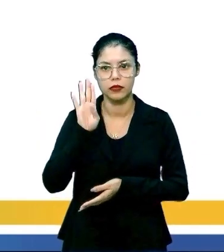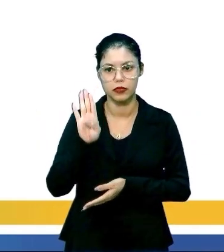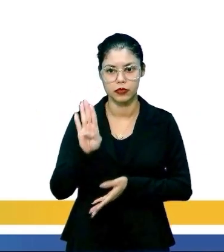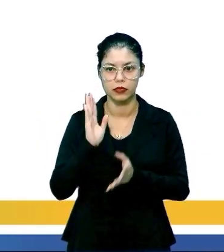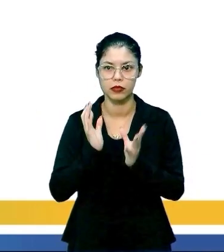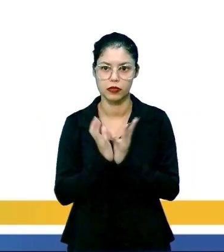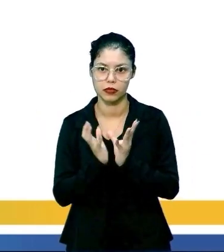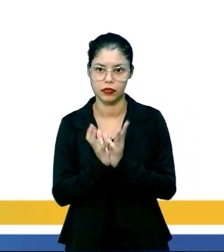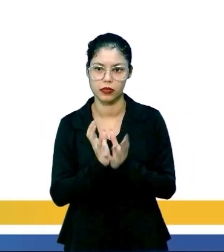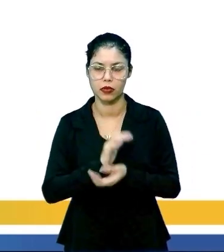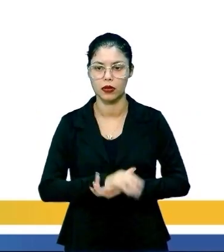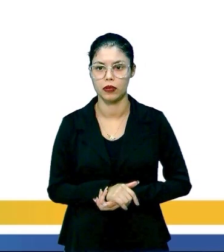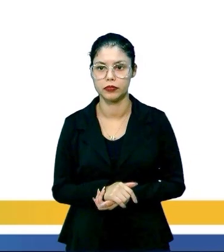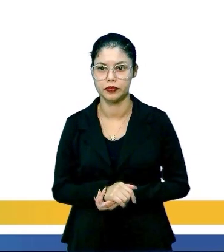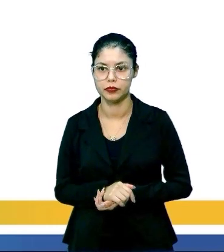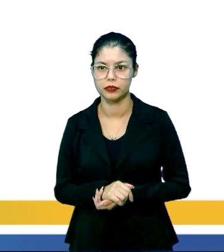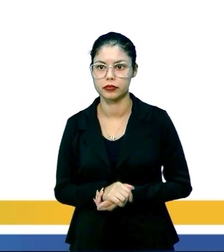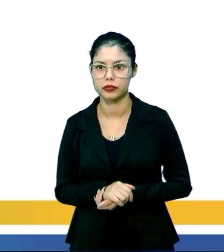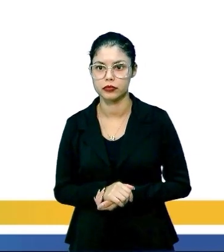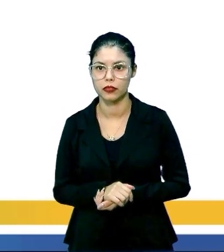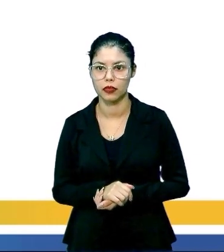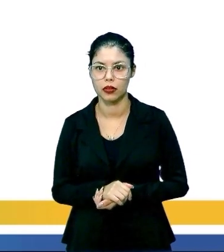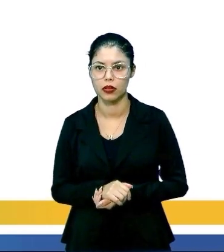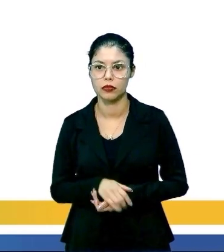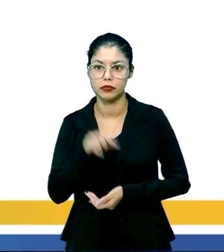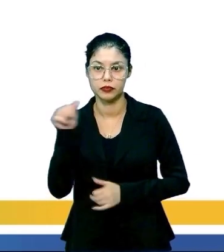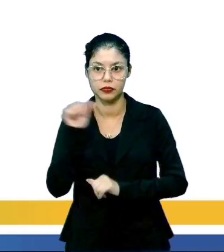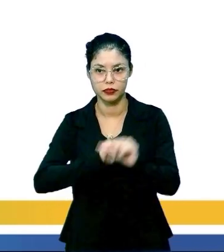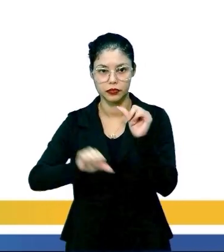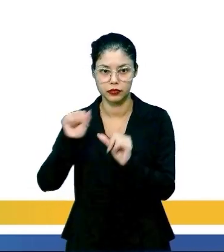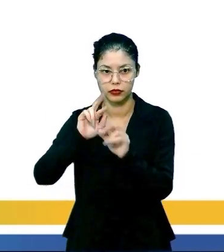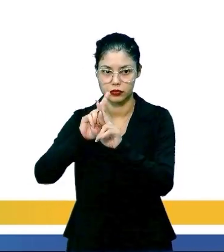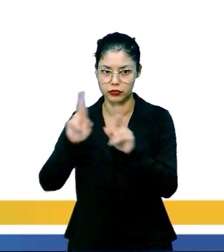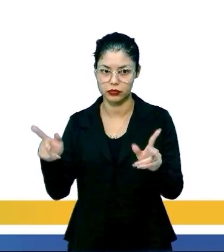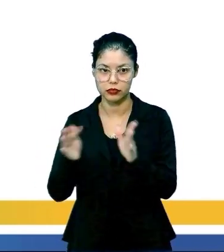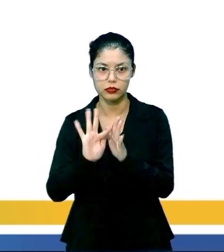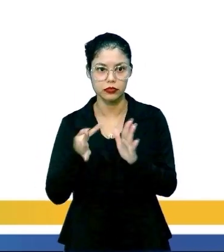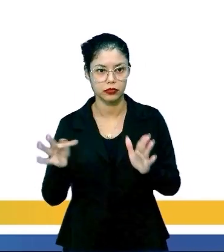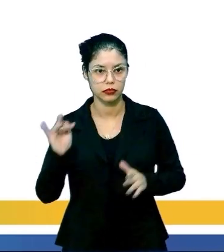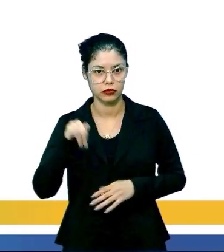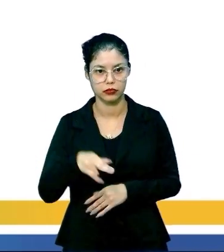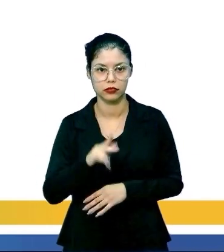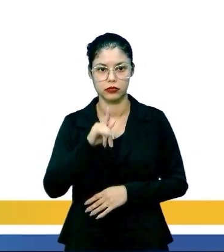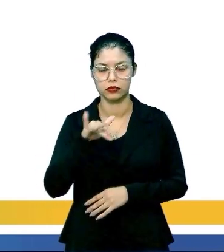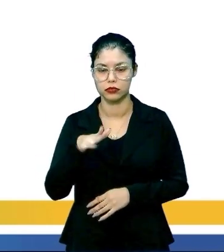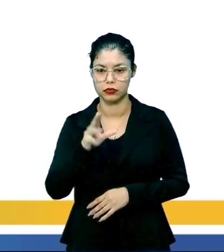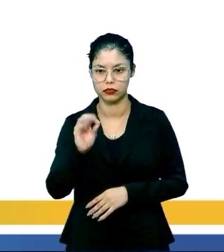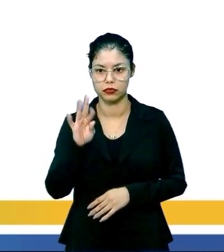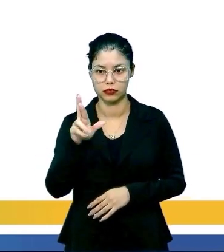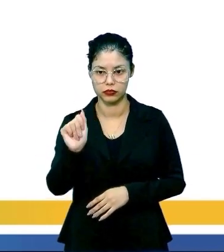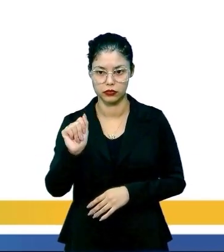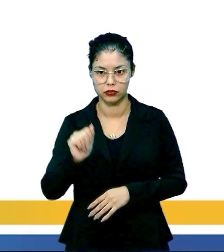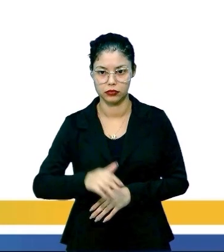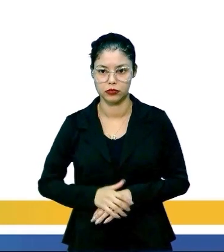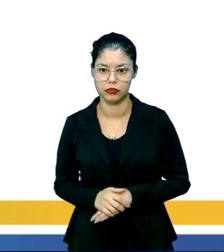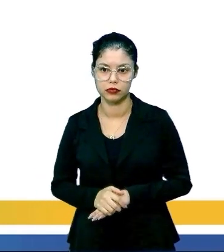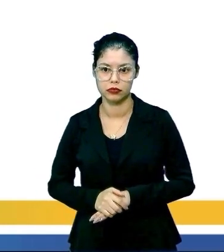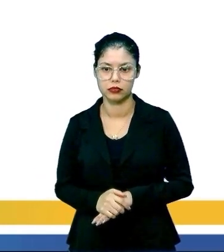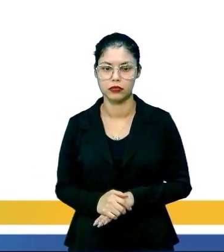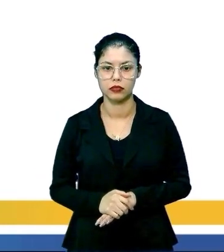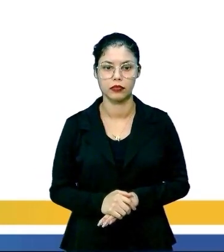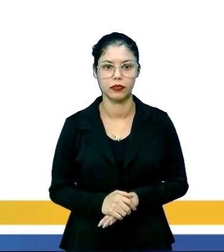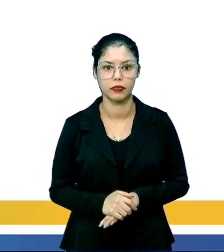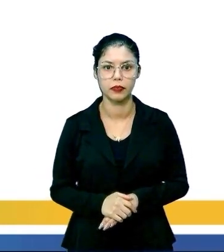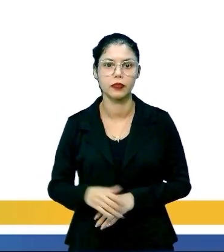mesma imagem no conjunto B, o que contradiz a definição de função